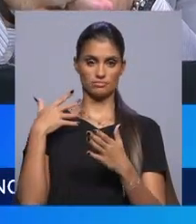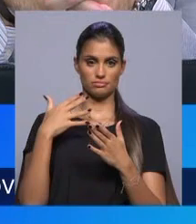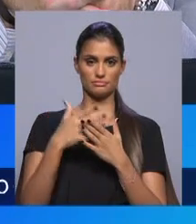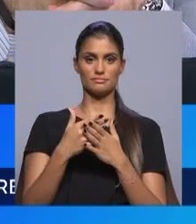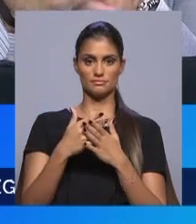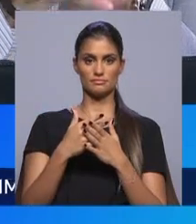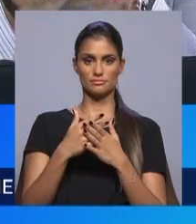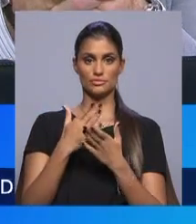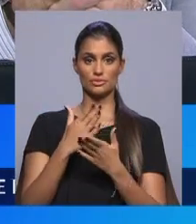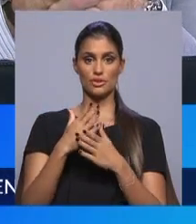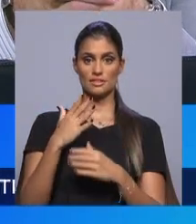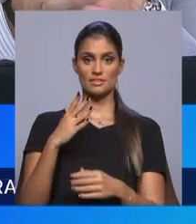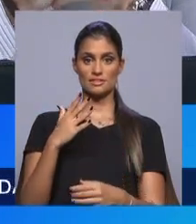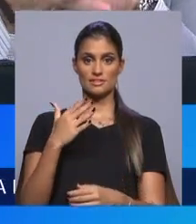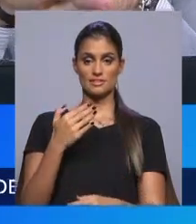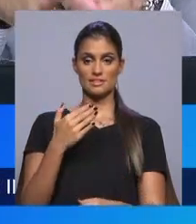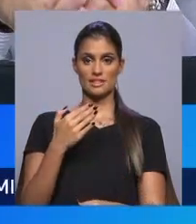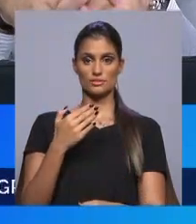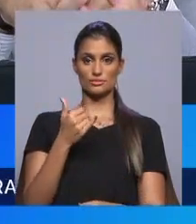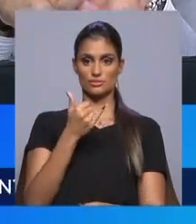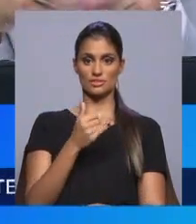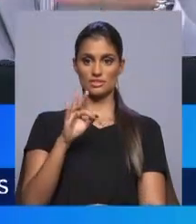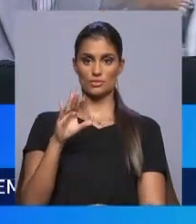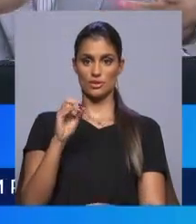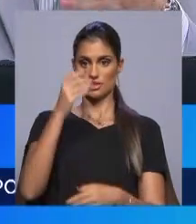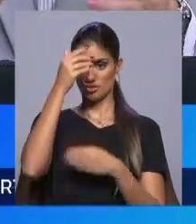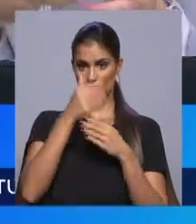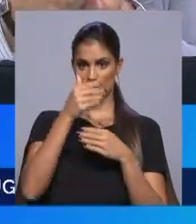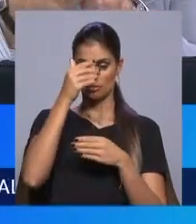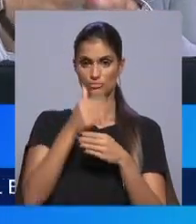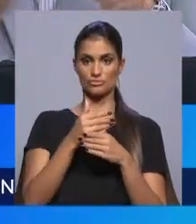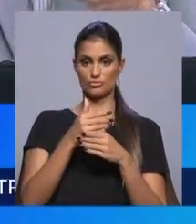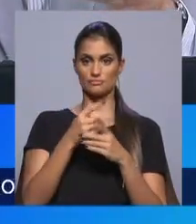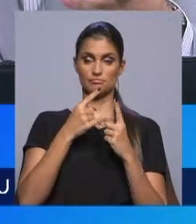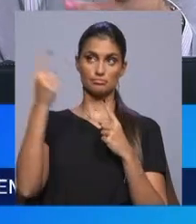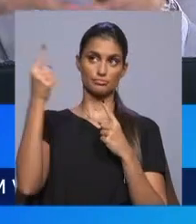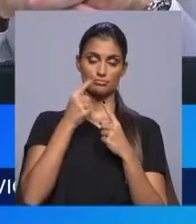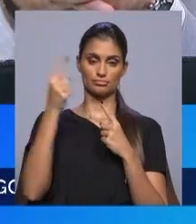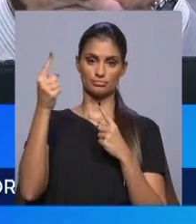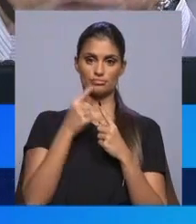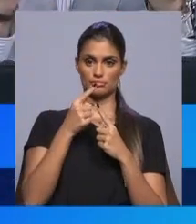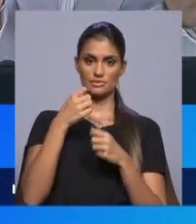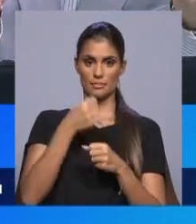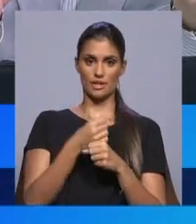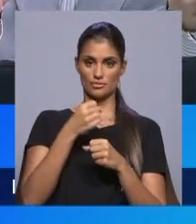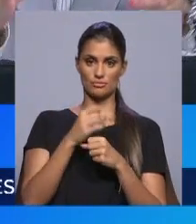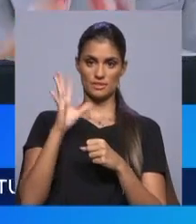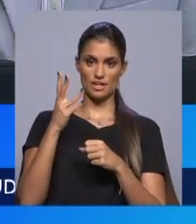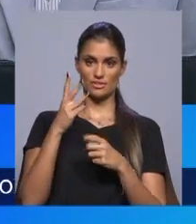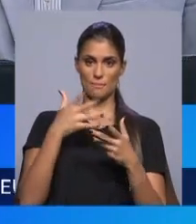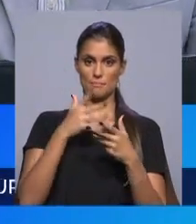espacial, apenas 17 dos 240 astronautas que fizeram passeios espaciais, trabalho espacial, são